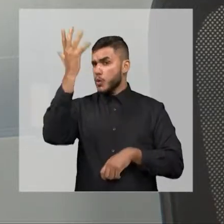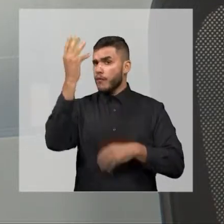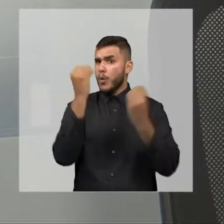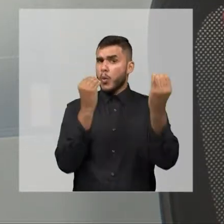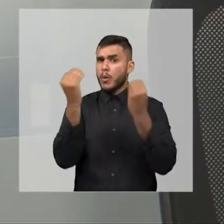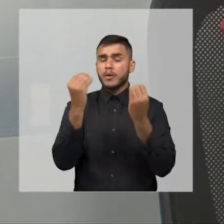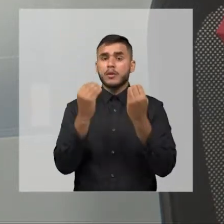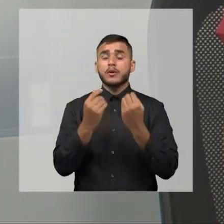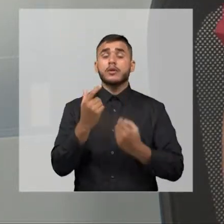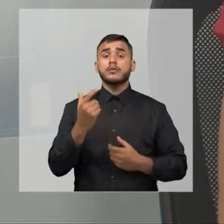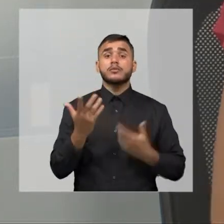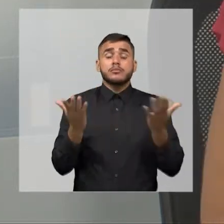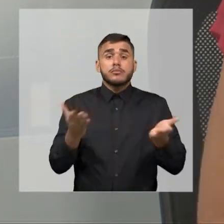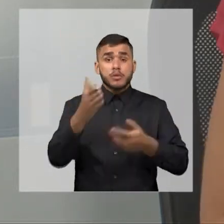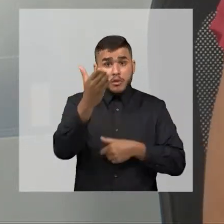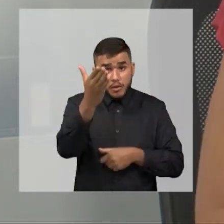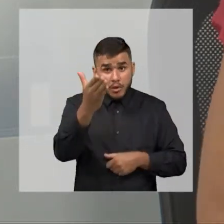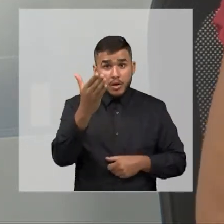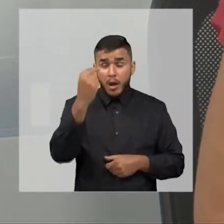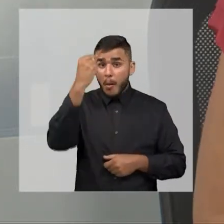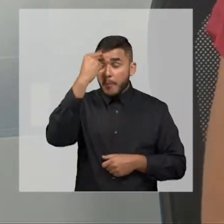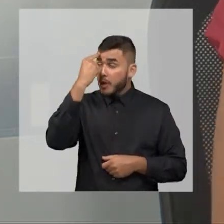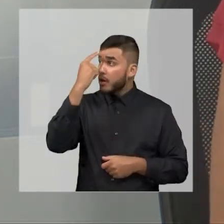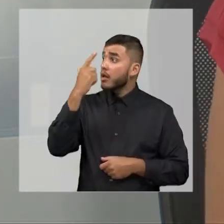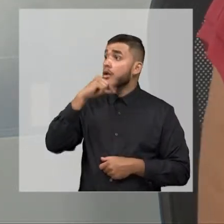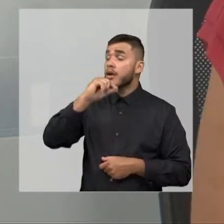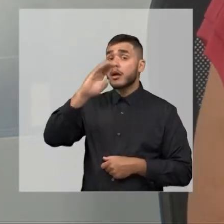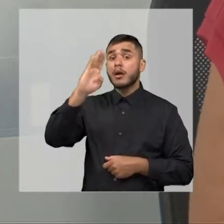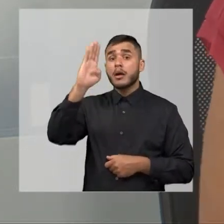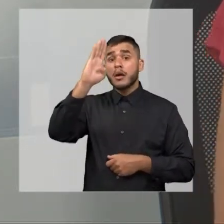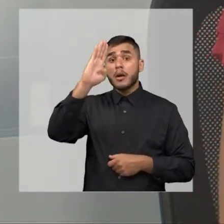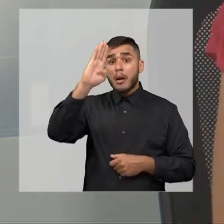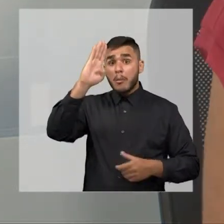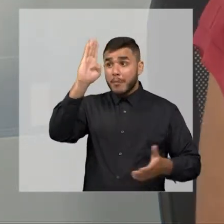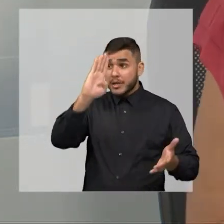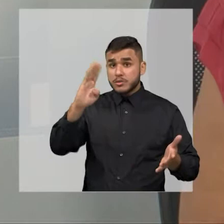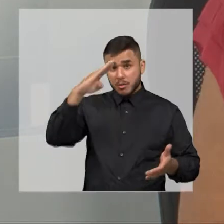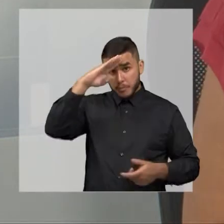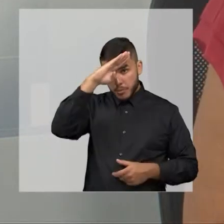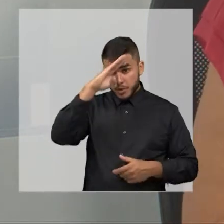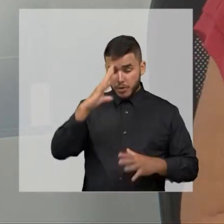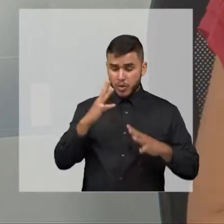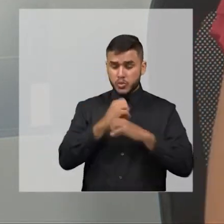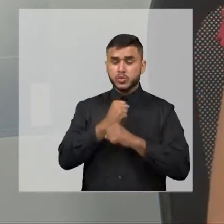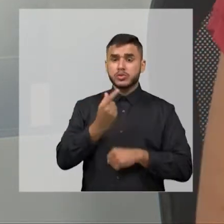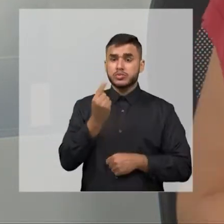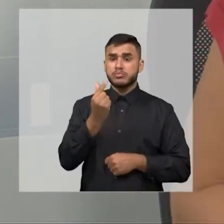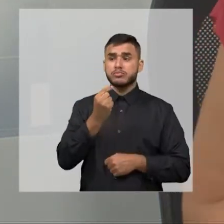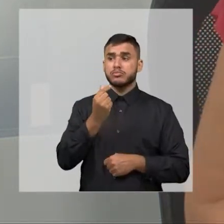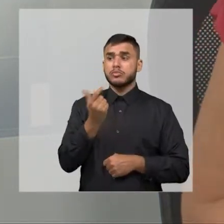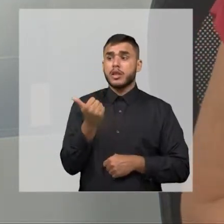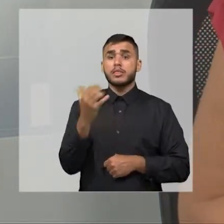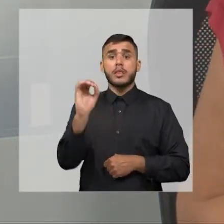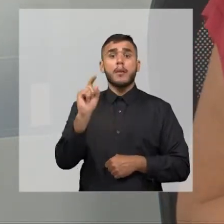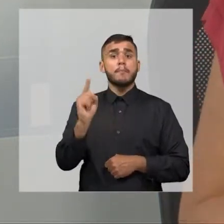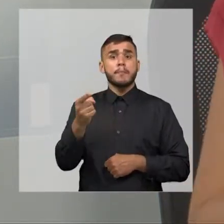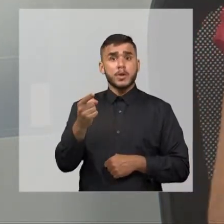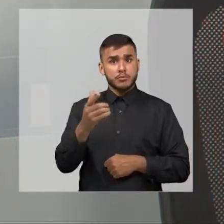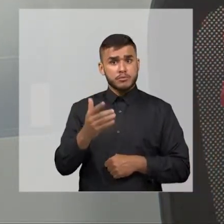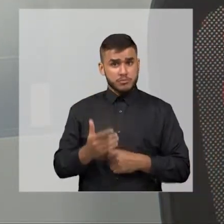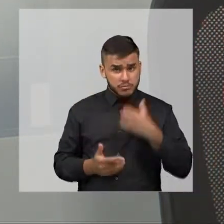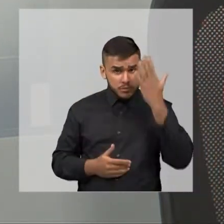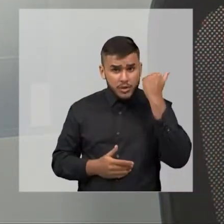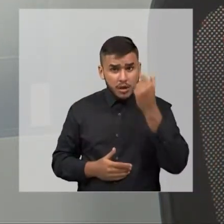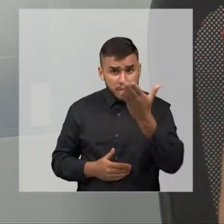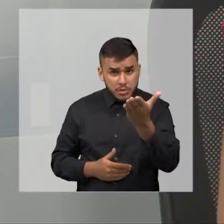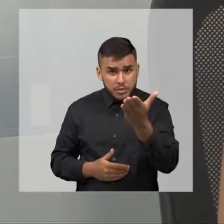superficiais. O que é que resolve? Quem é o brasileiro hoje em dia que tem condição de ter 10 mil reais no bolso para comprar uma arma? que é o que